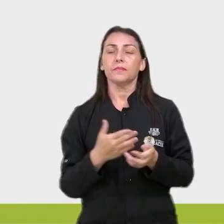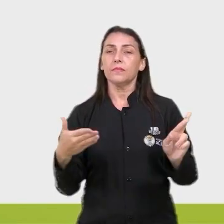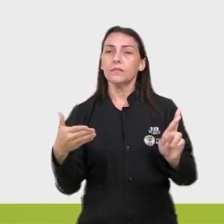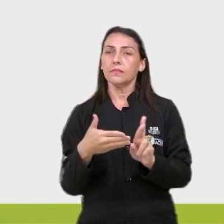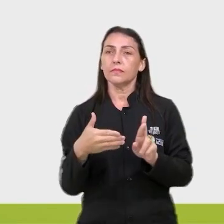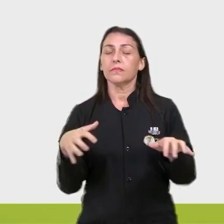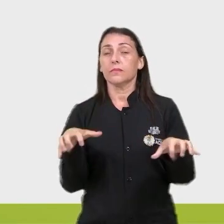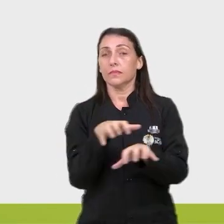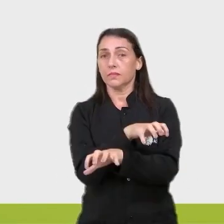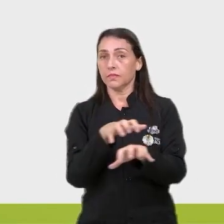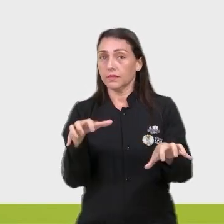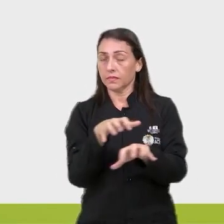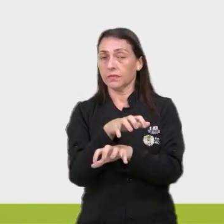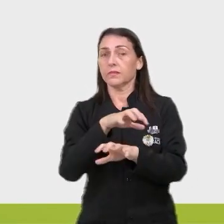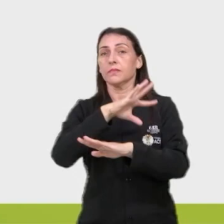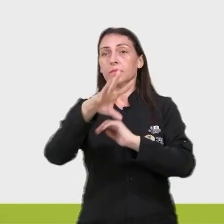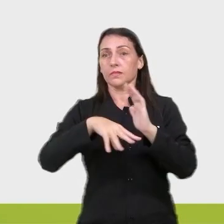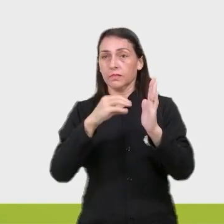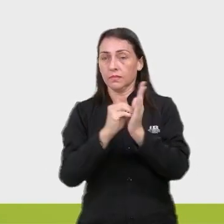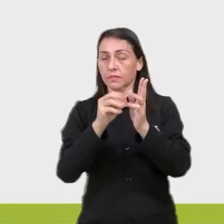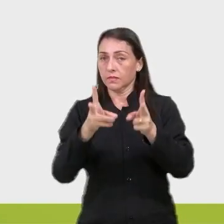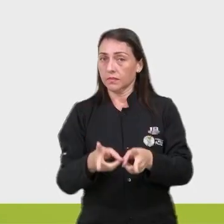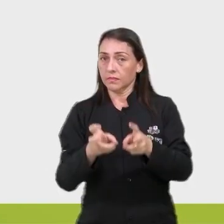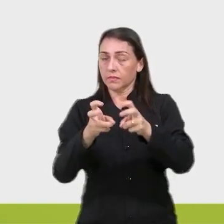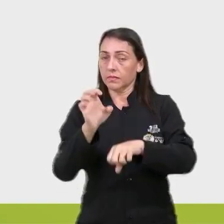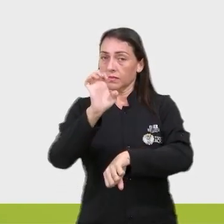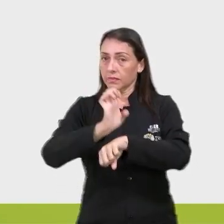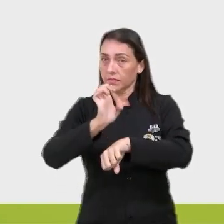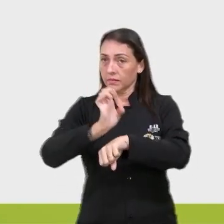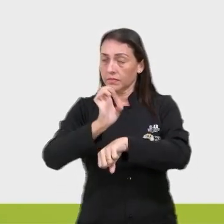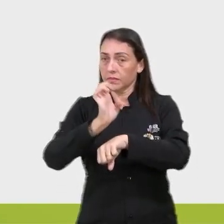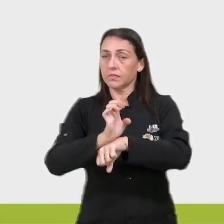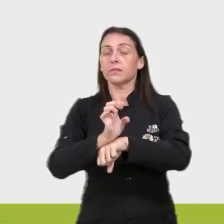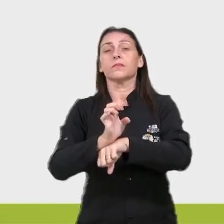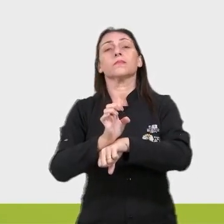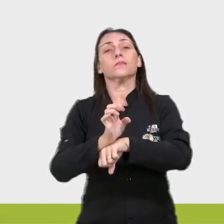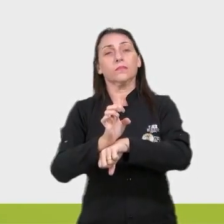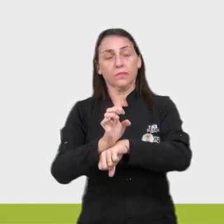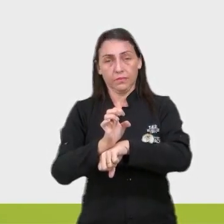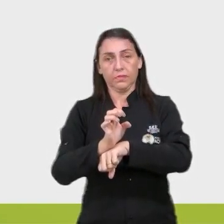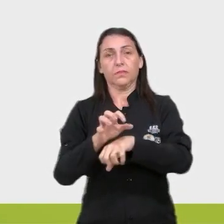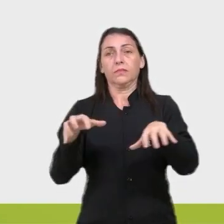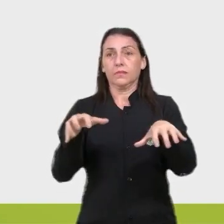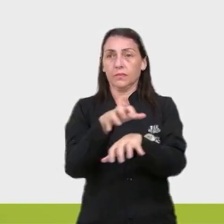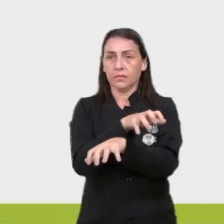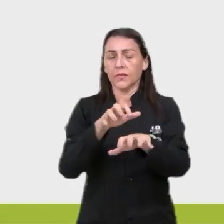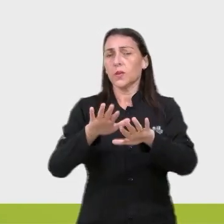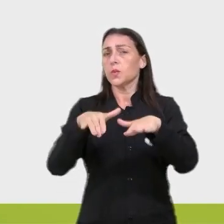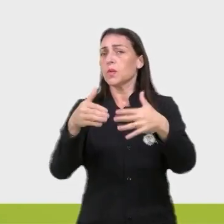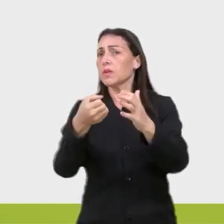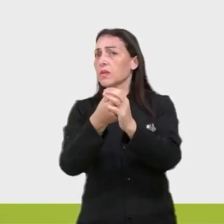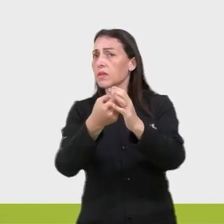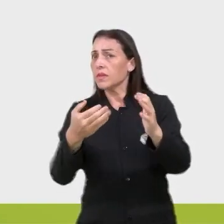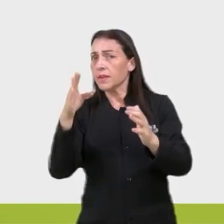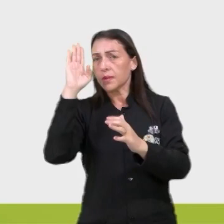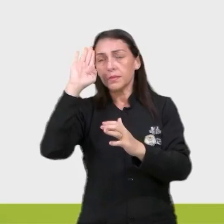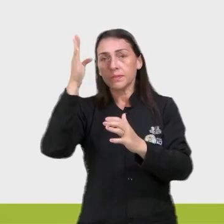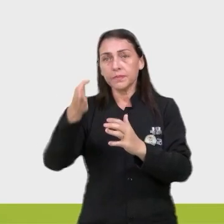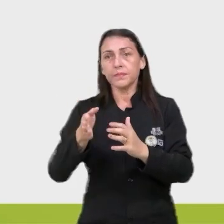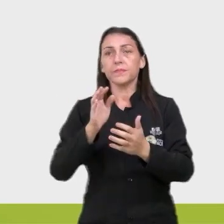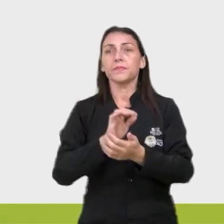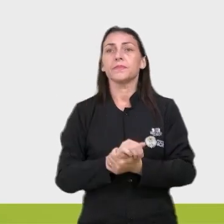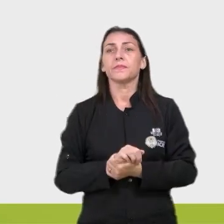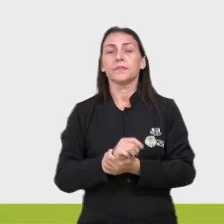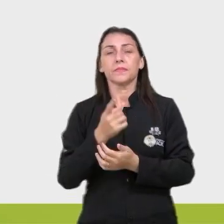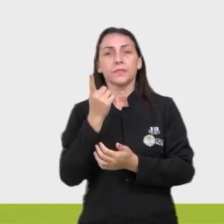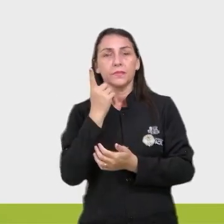ao domínio amazônico. Então, perceba, o nosso estado está inserido nesse domínio. E quais são as características principais? Então,